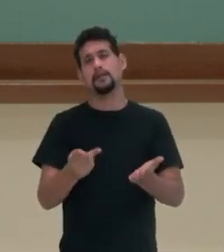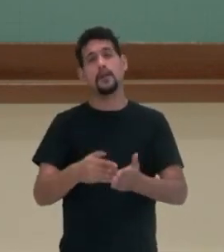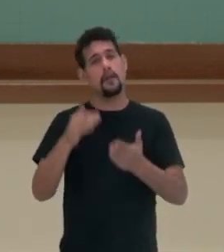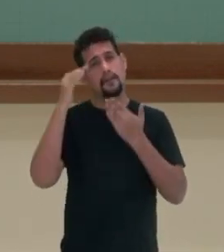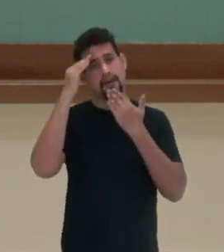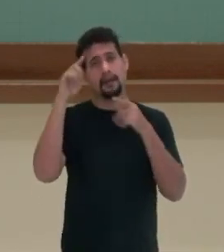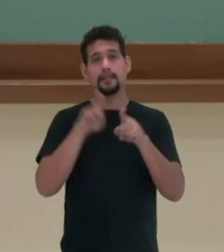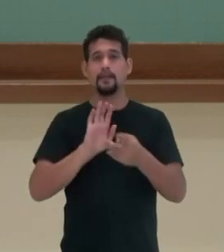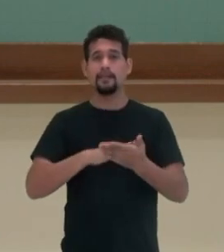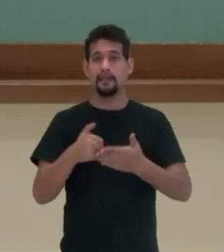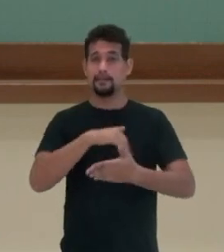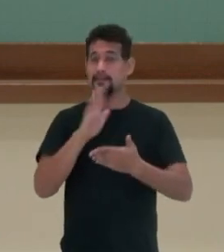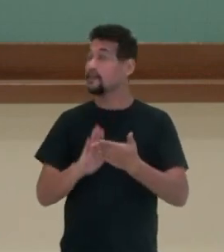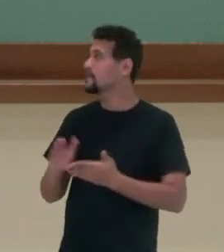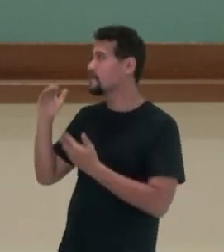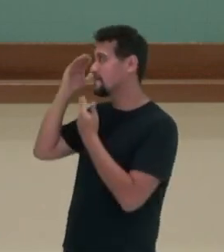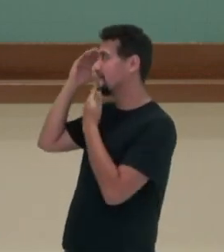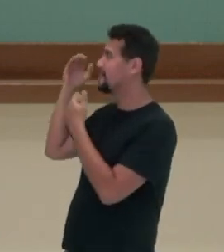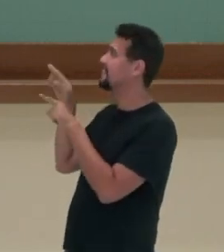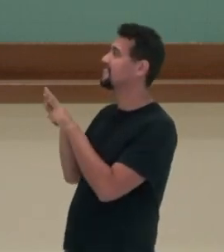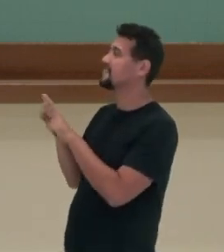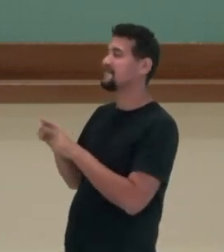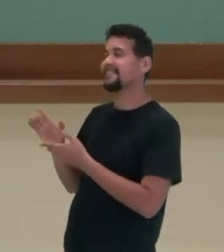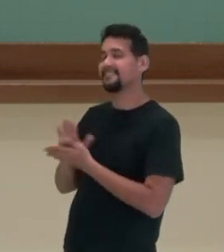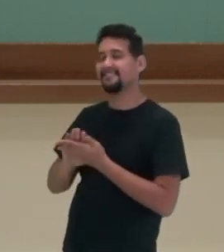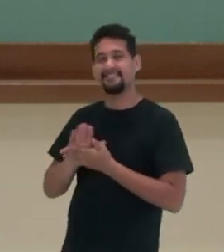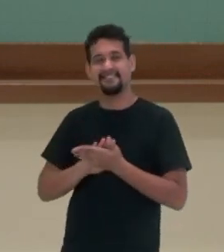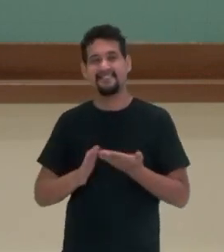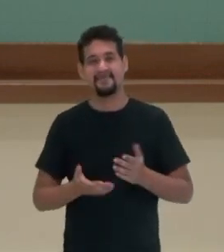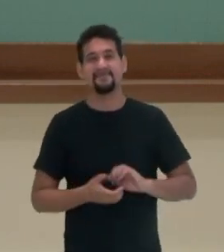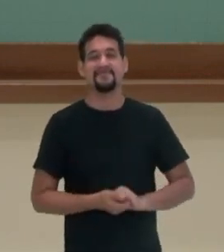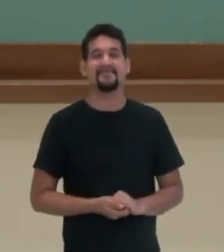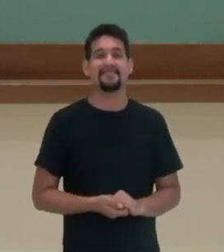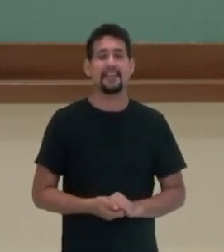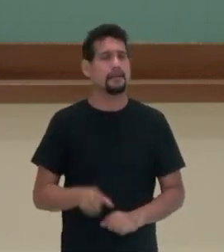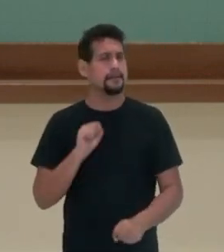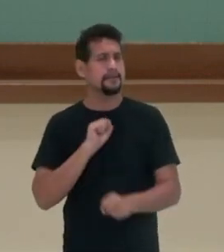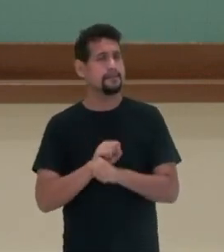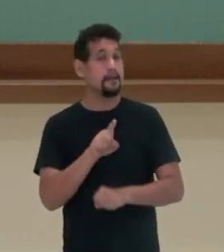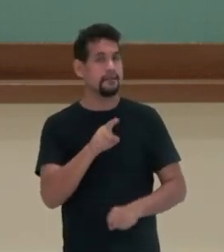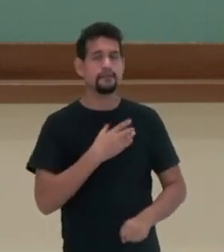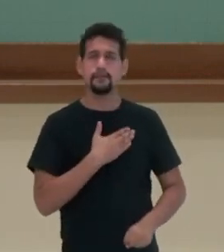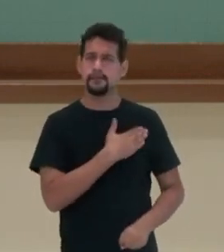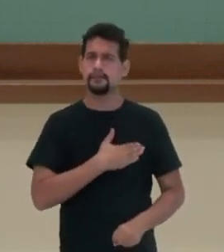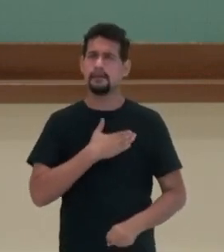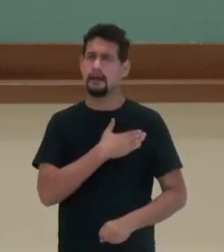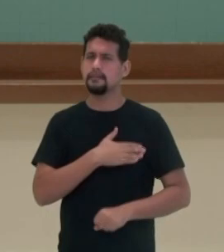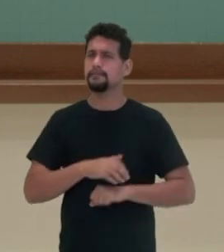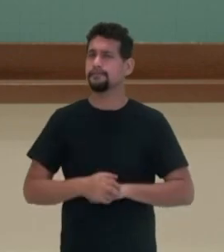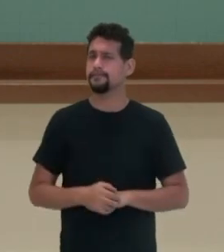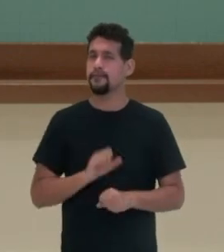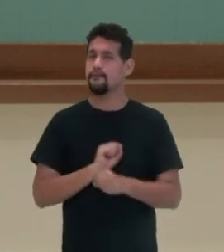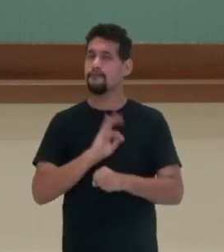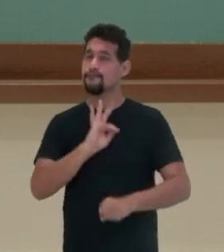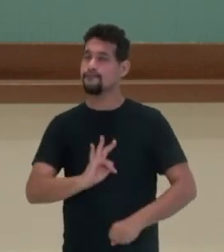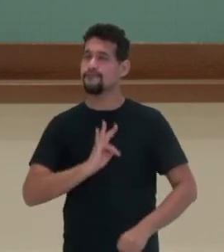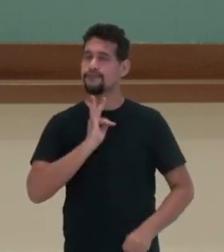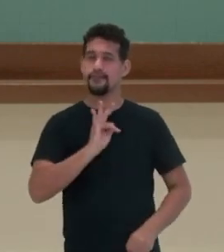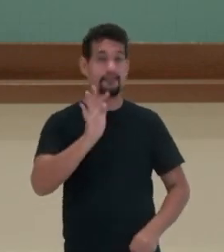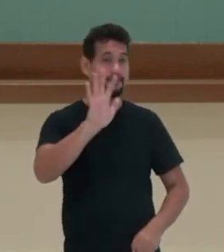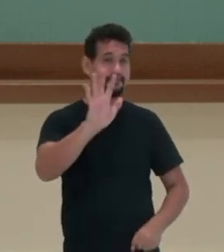obrigada também para o nosso intérprete, Kelvin. Obrigada, Kelvin. Espero que vocês tenham gostado e a gente se vê